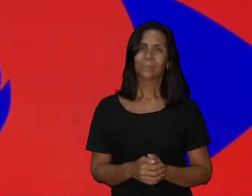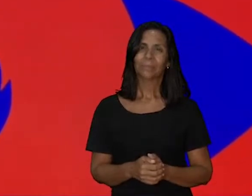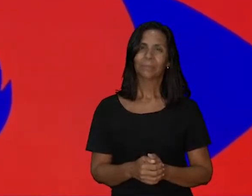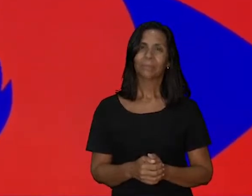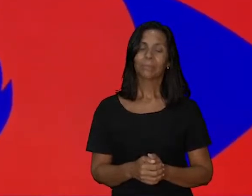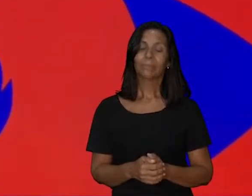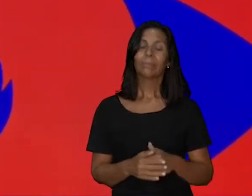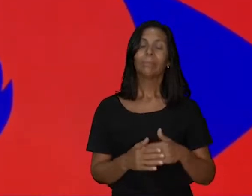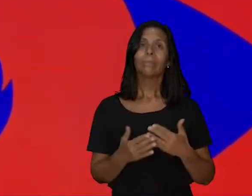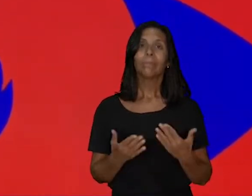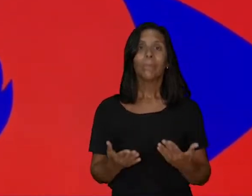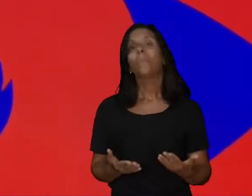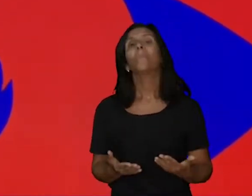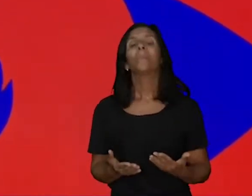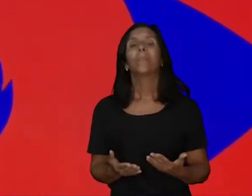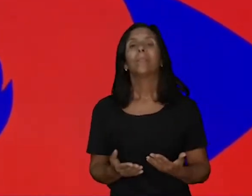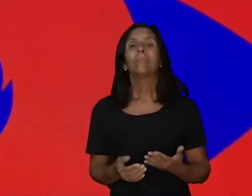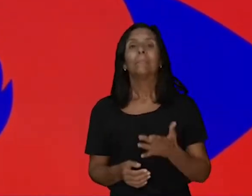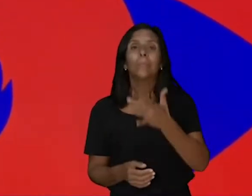Mas tem pessoas